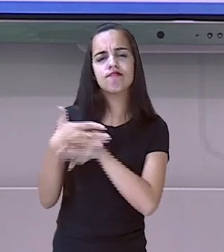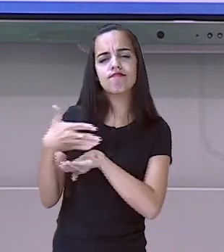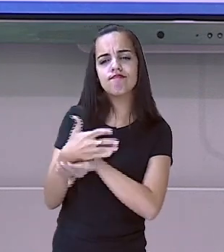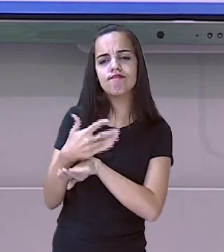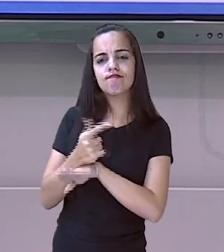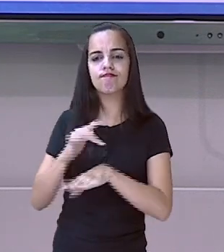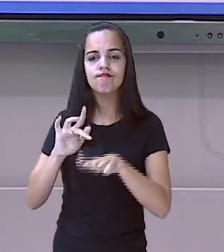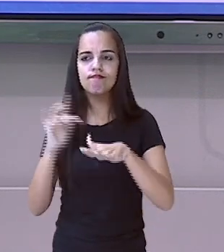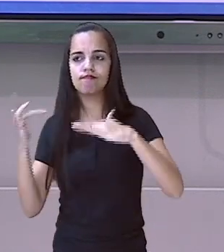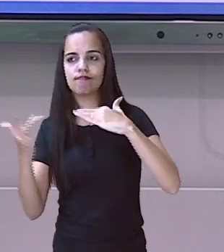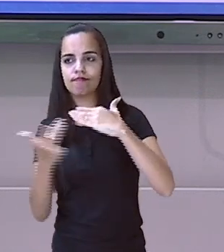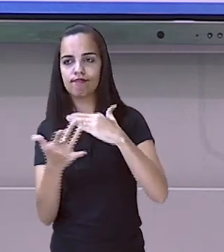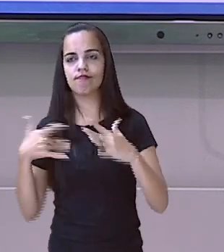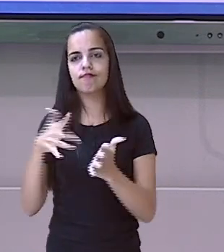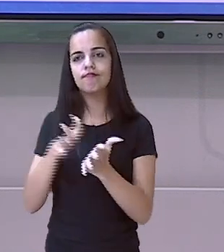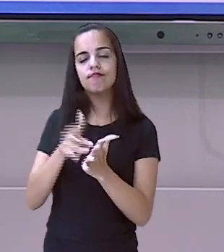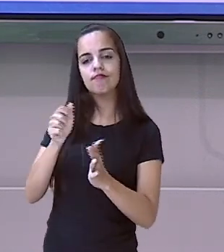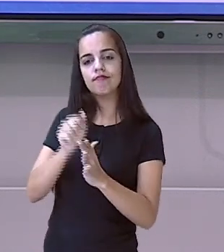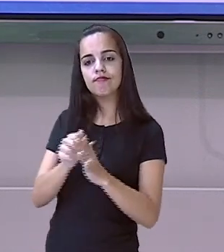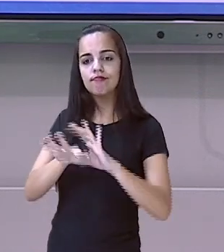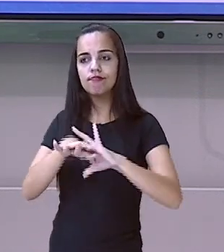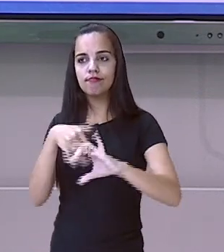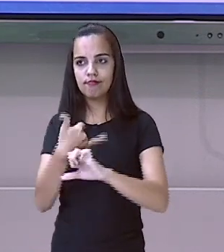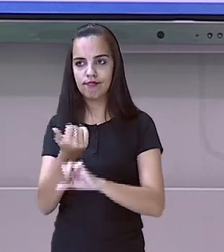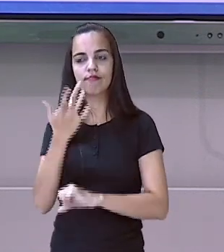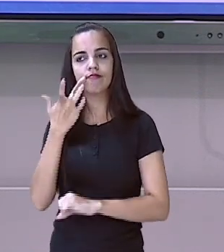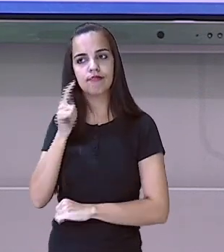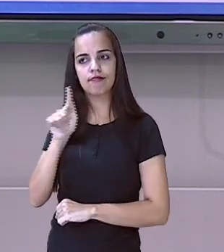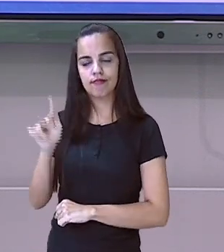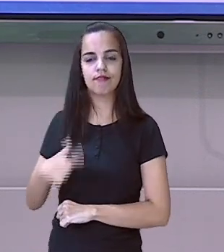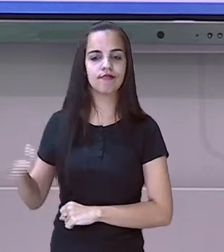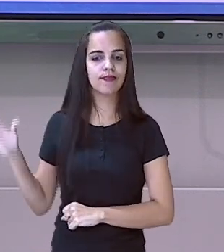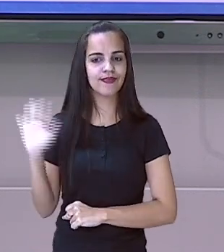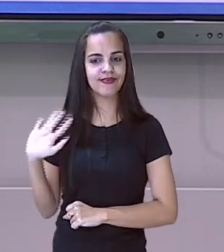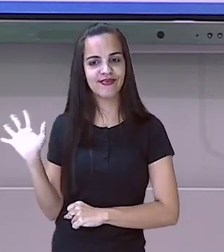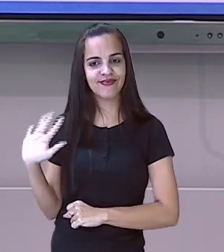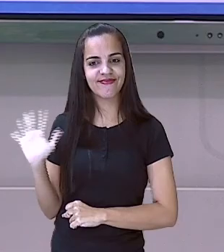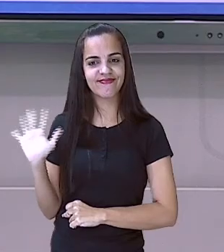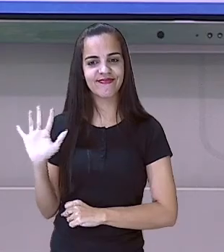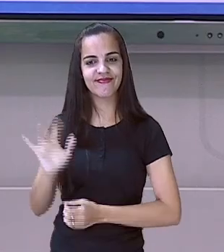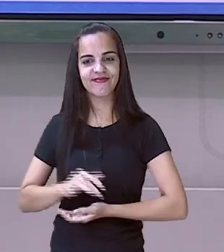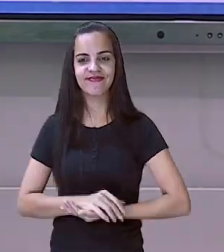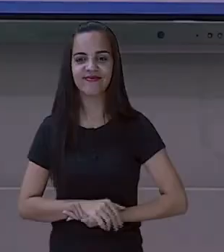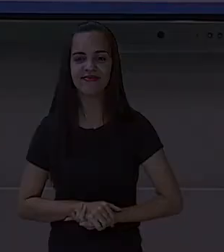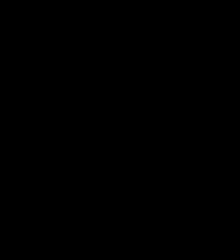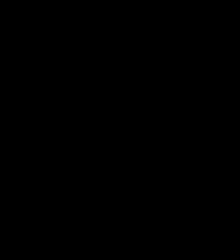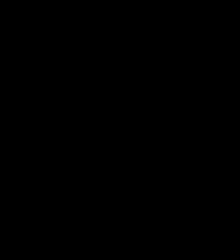nossas redes sociais e se inscreva em nosso canal do YouTube SMED-GV. Até a nossa próxima aula!